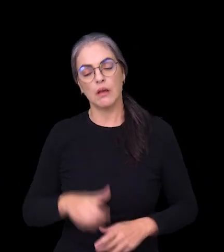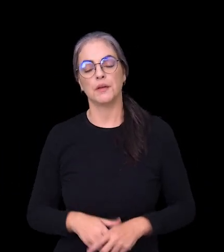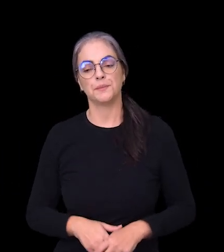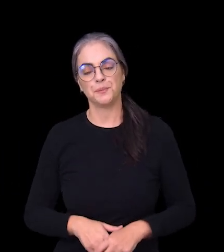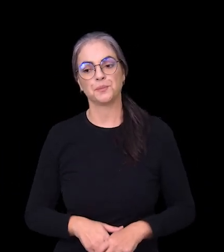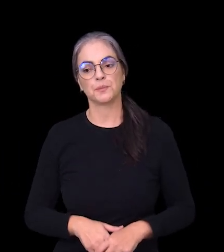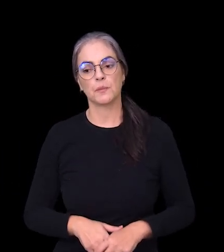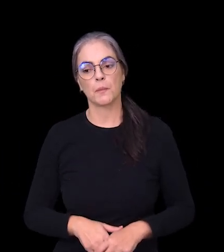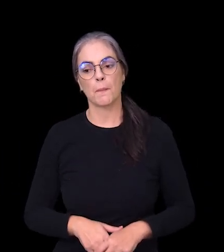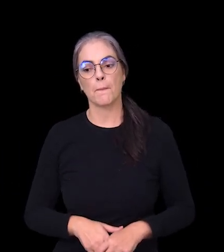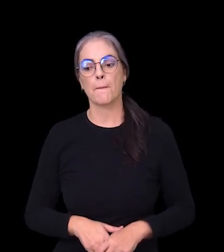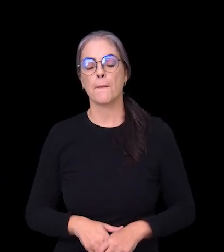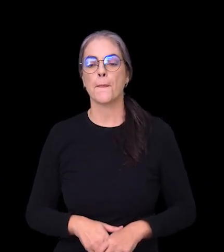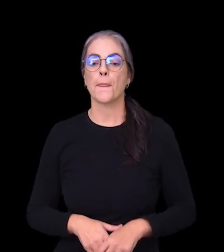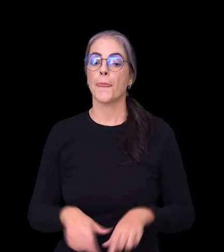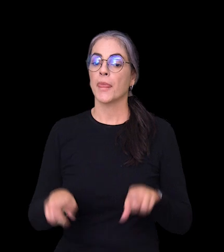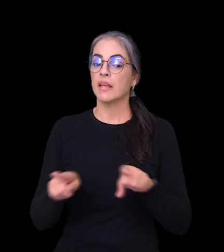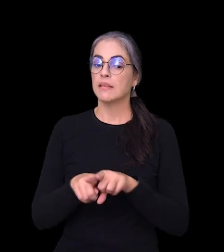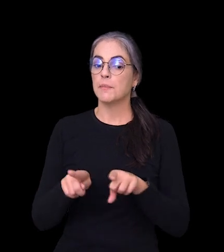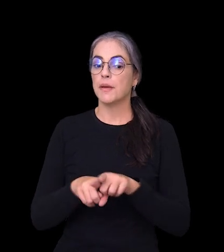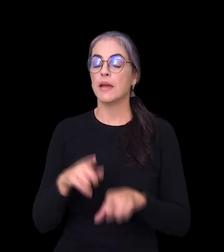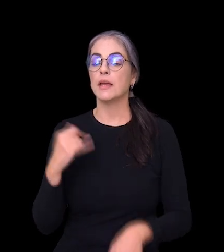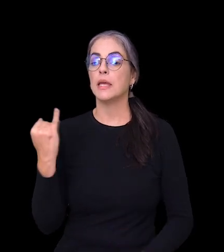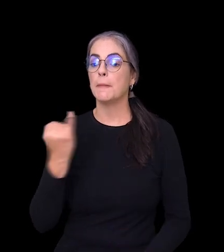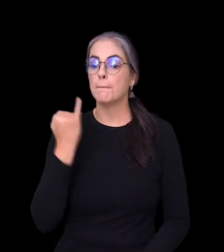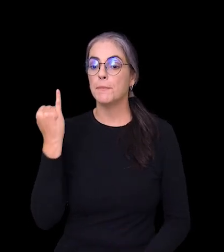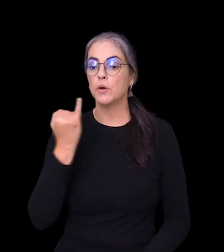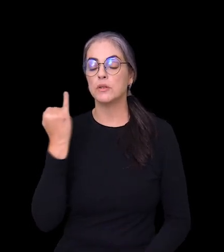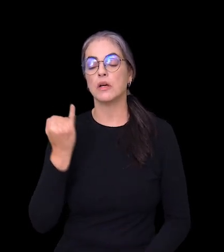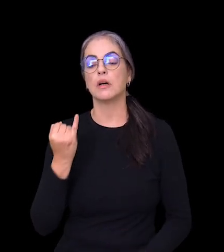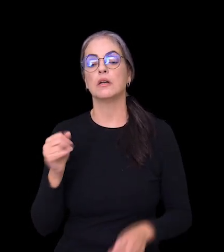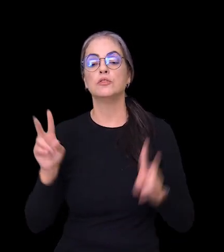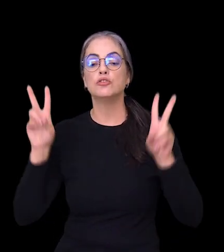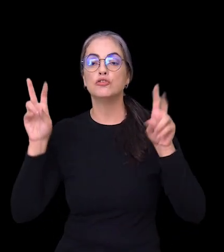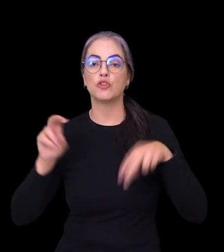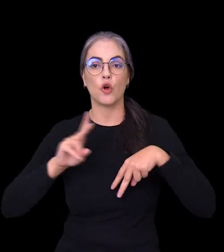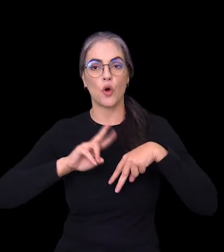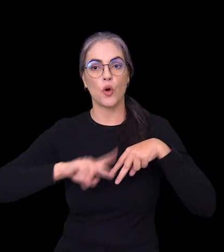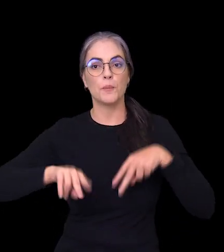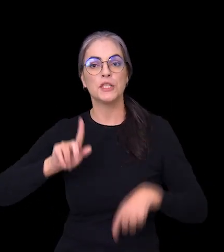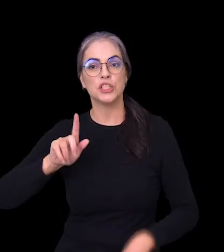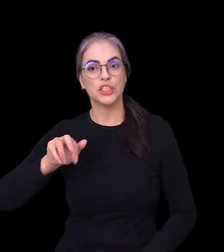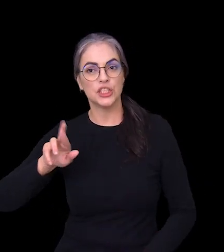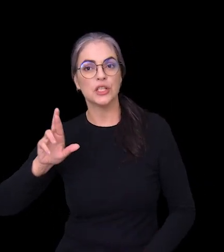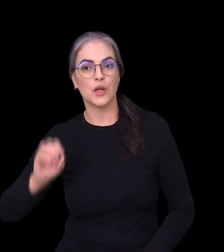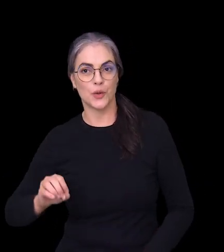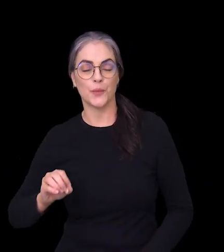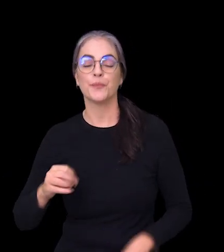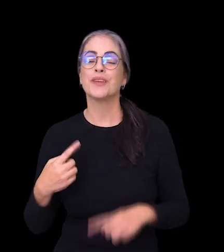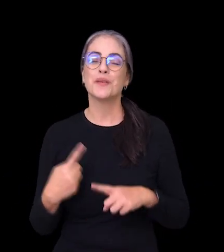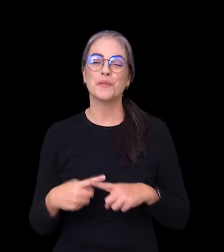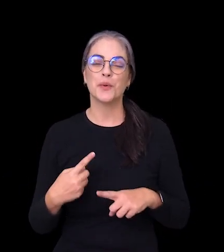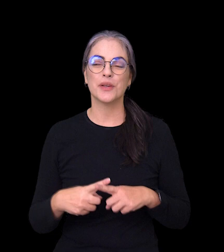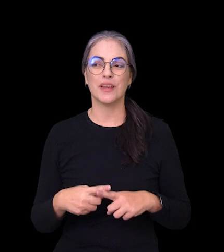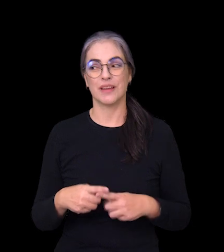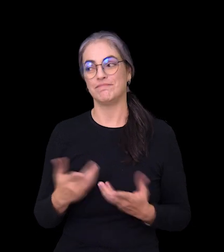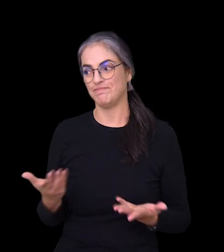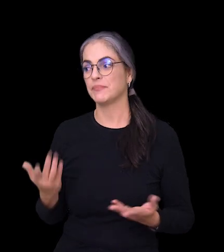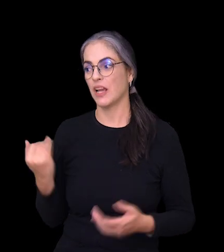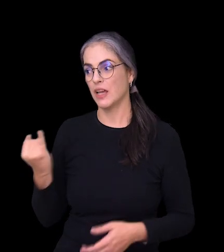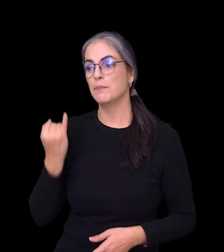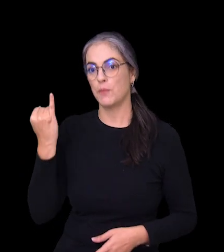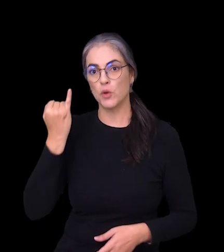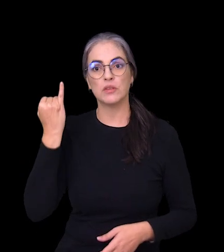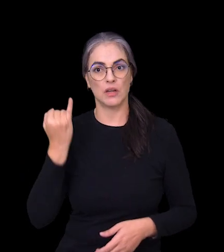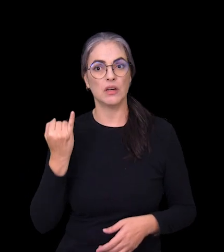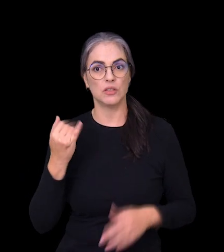trabalhar a questão de gênero, ela é fundamental. Então, a própria deputada colocou aqui a importância de se trabalhar. E aí os